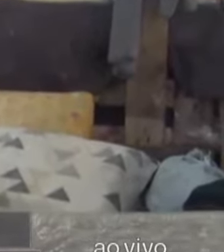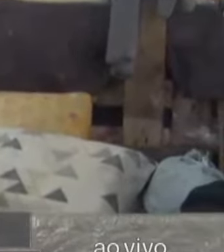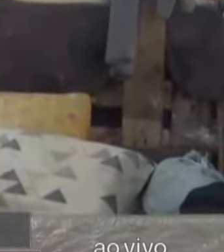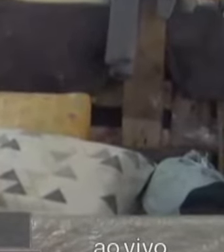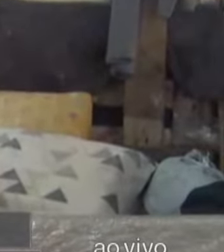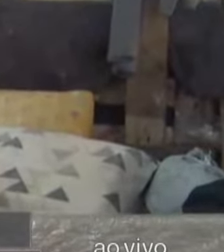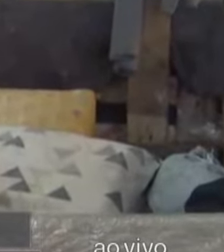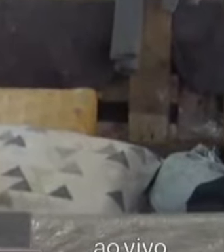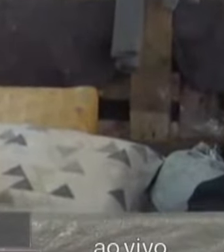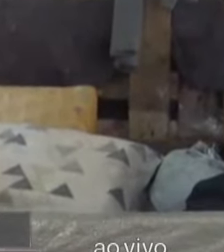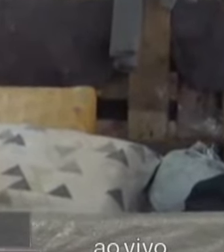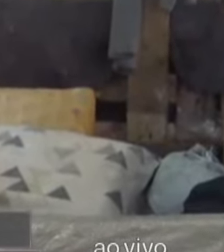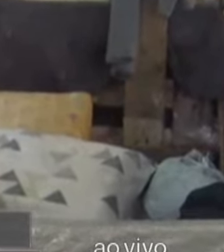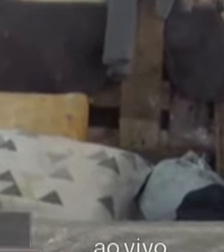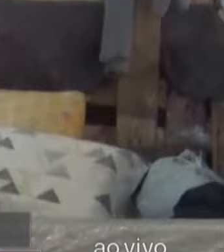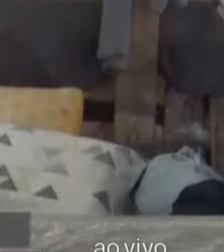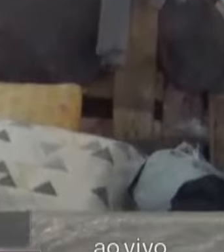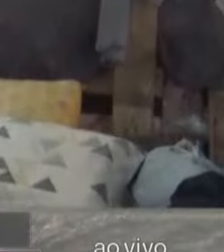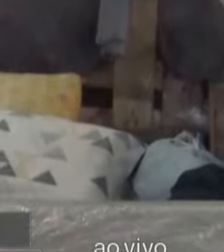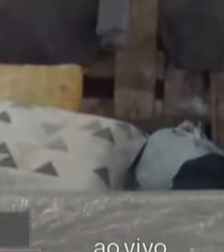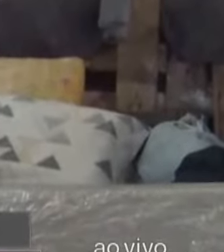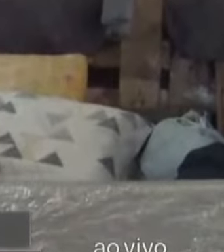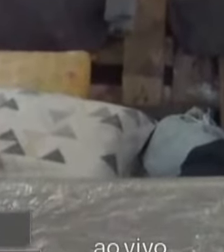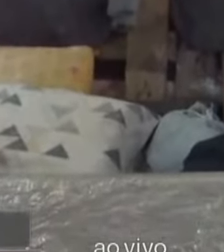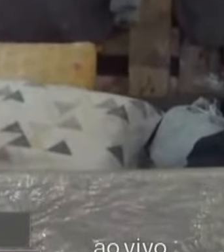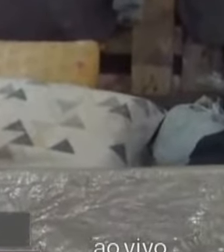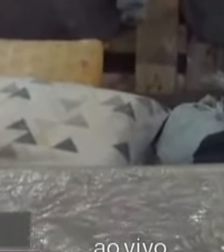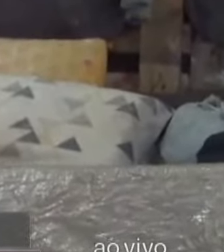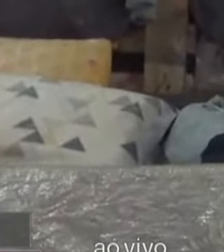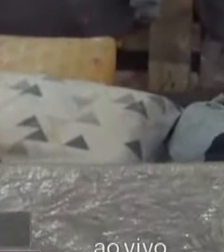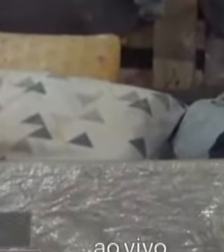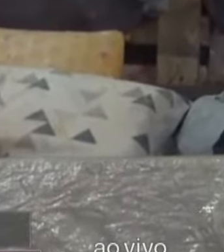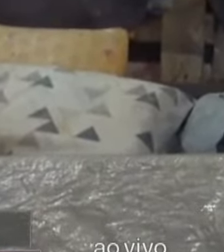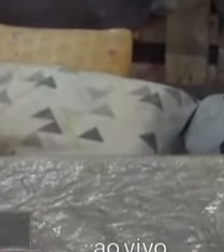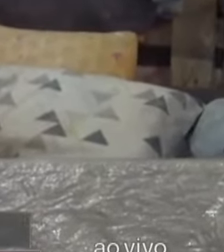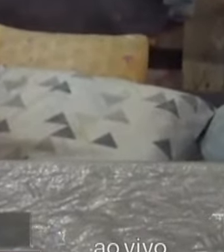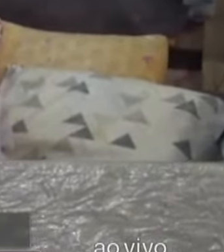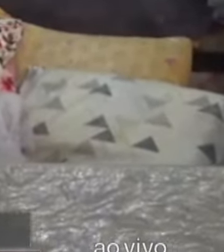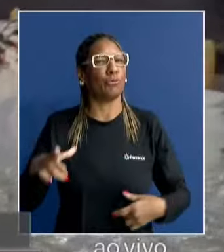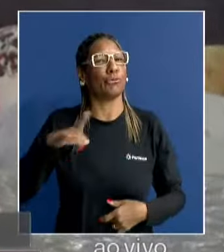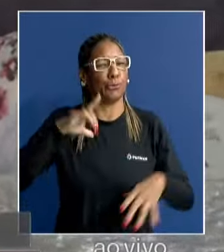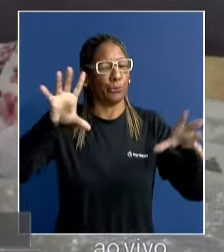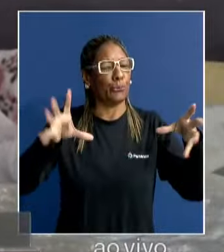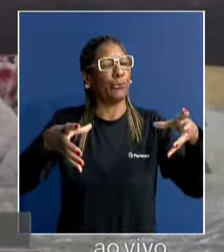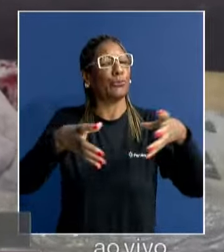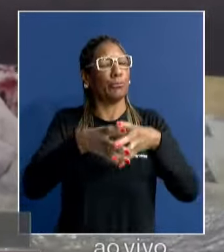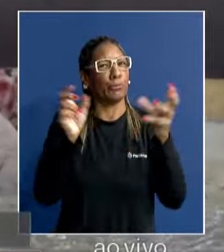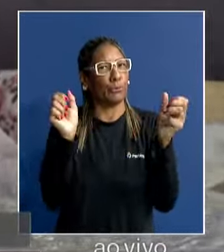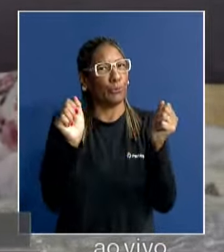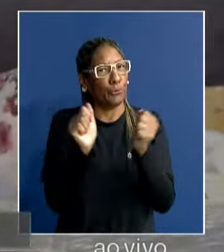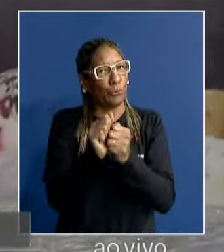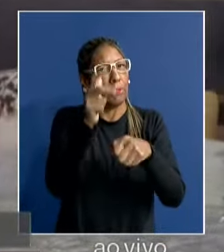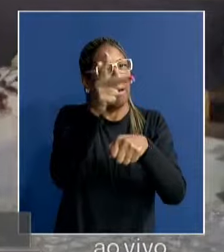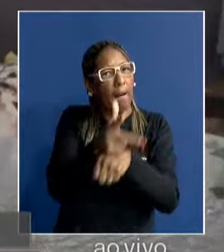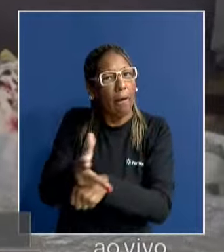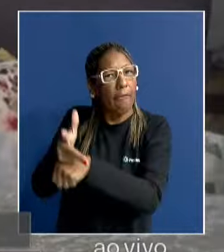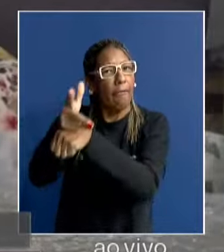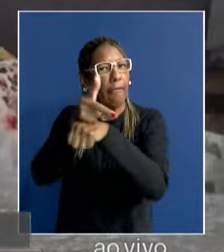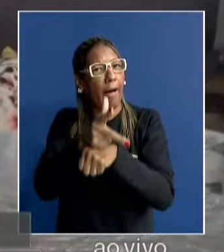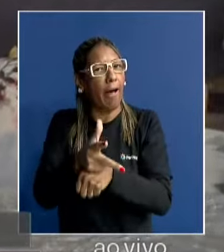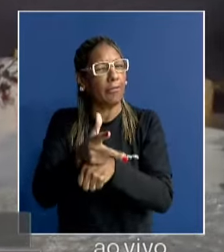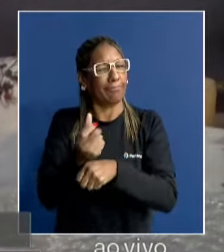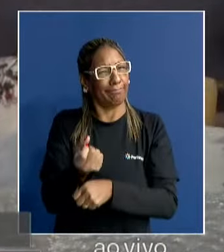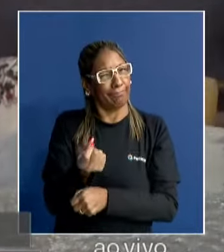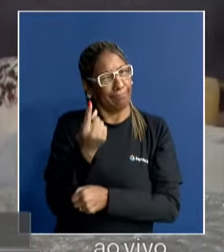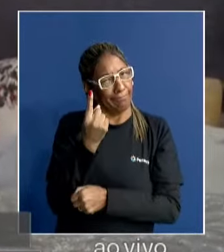voluntariado, o pessoal comentou aqui comigo que é uma pessoa que estava fazendo voluntariado, mas tinha uma equipe junto com ele gravando, então daqui a pouco